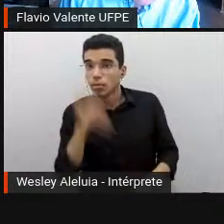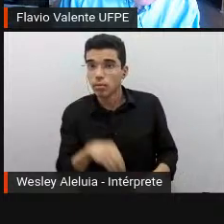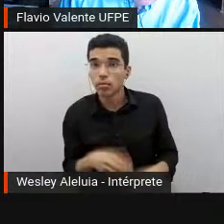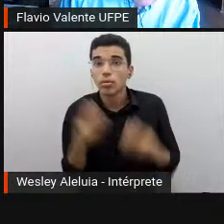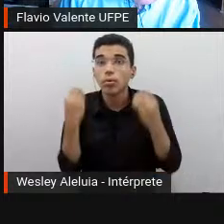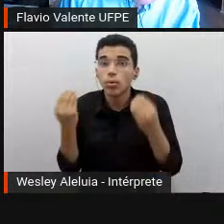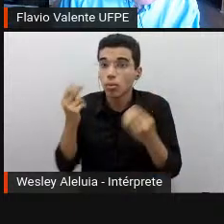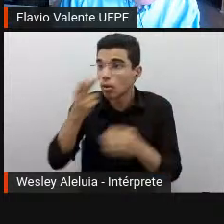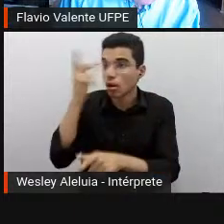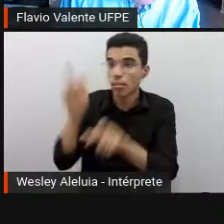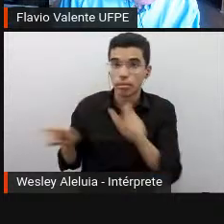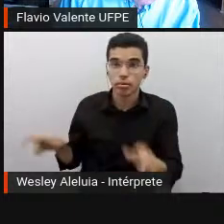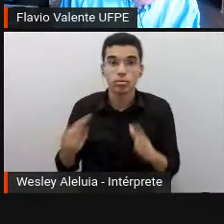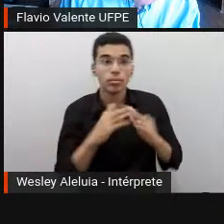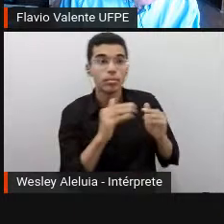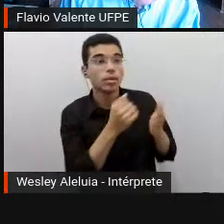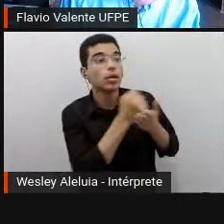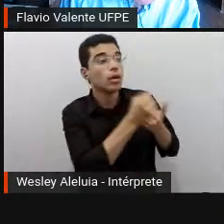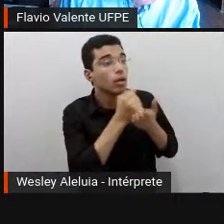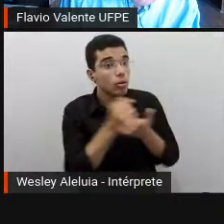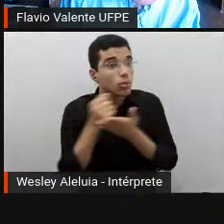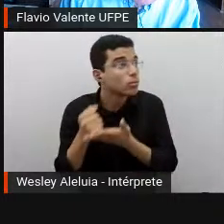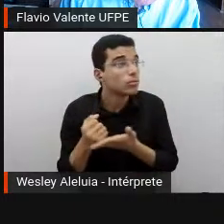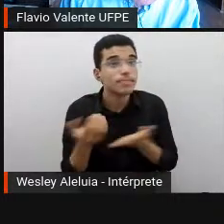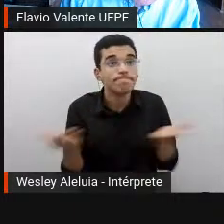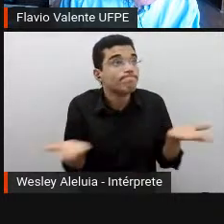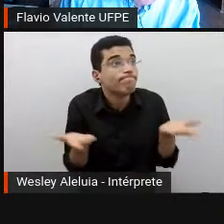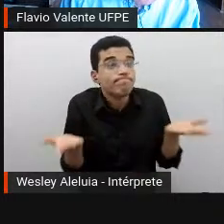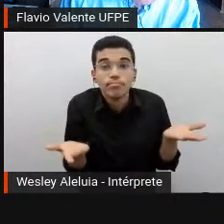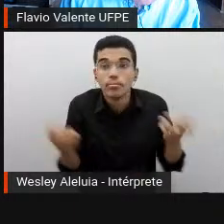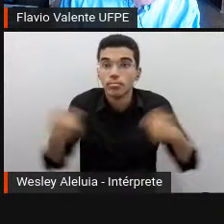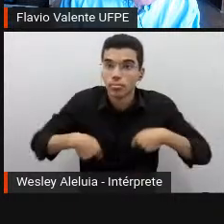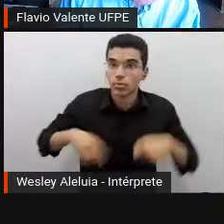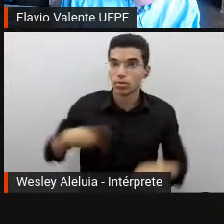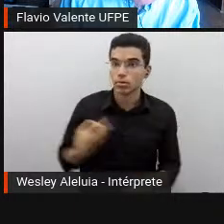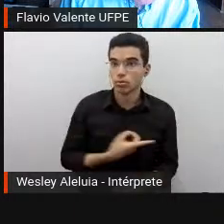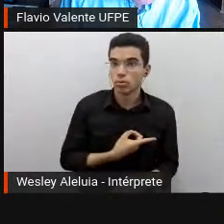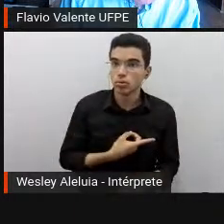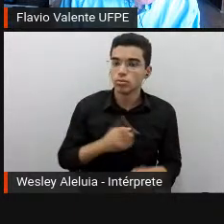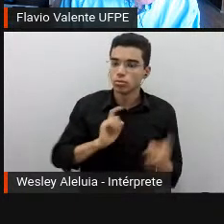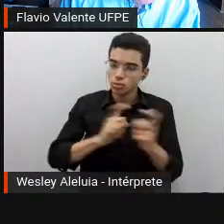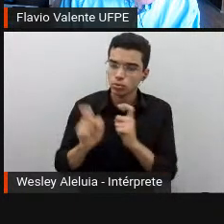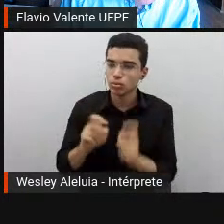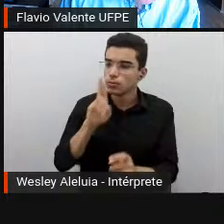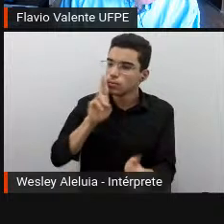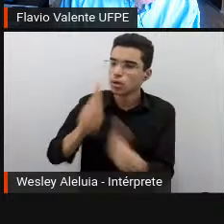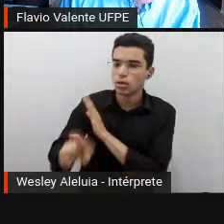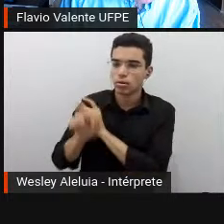recorrer? Essa é a pergunta que nós temos a obrigação de dar resposta. Próximo.